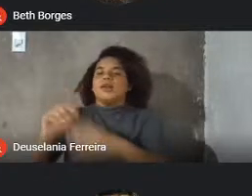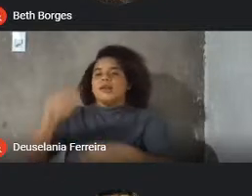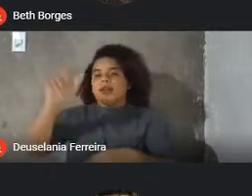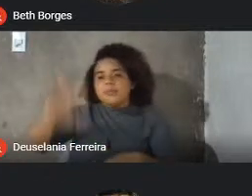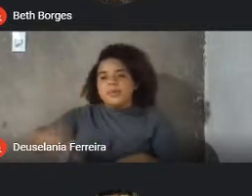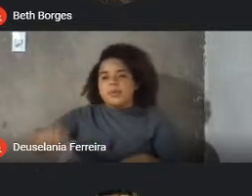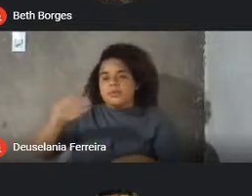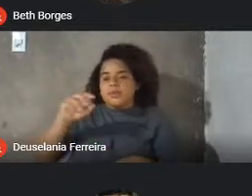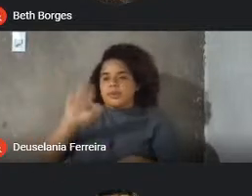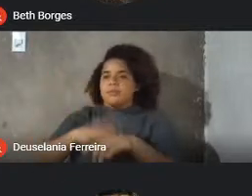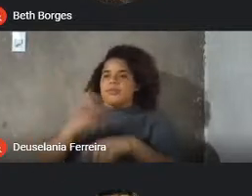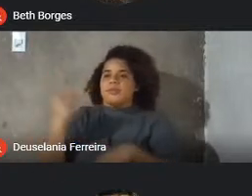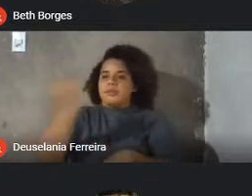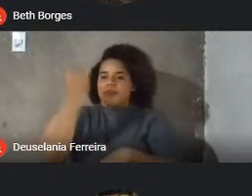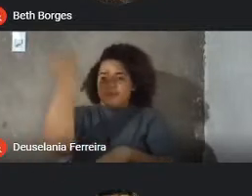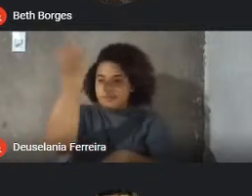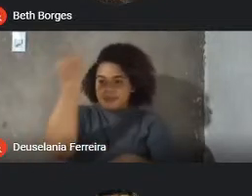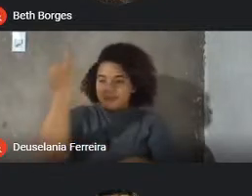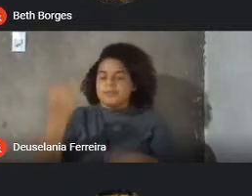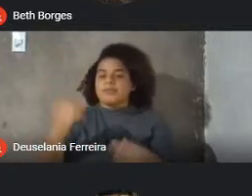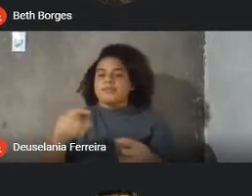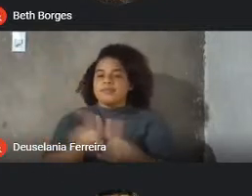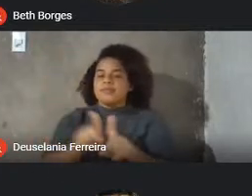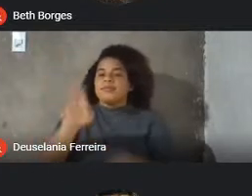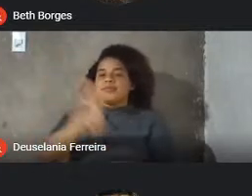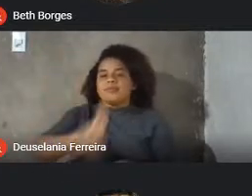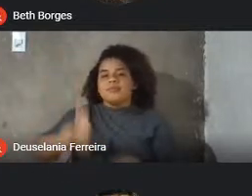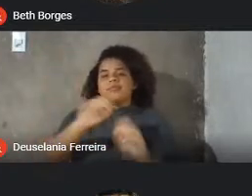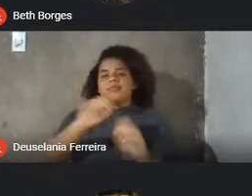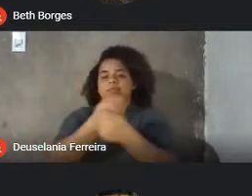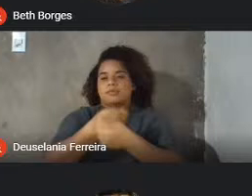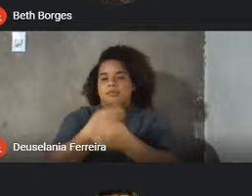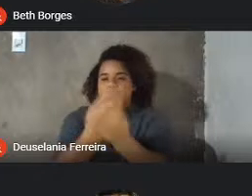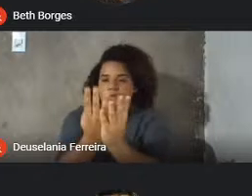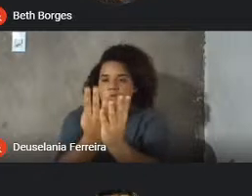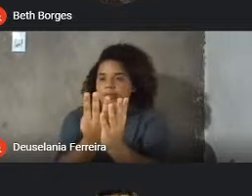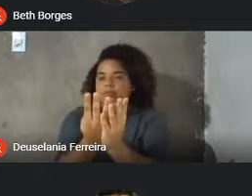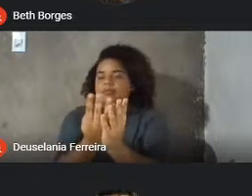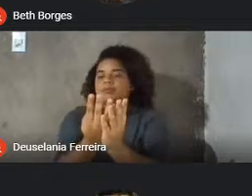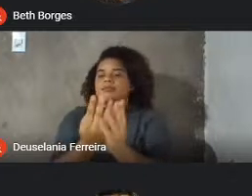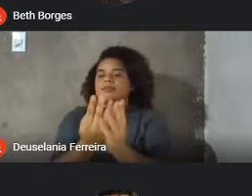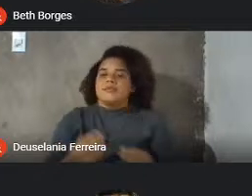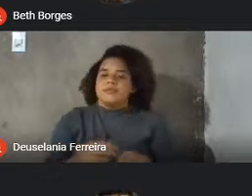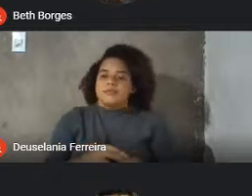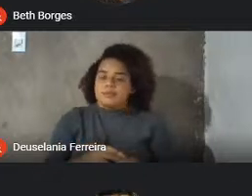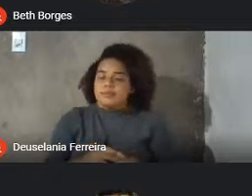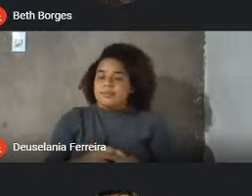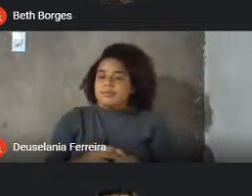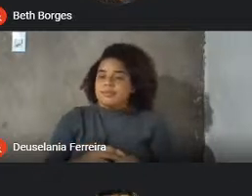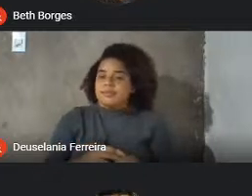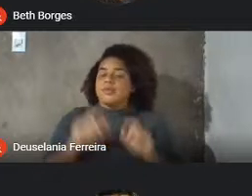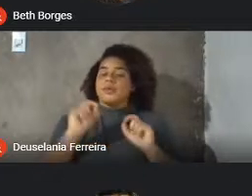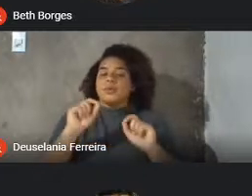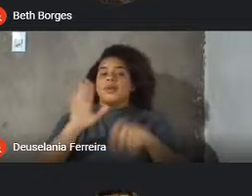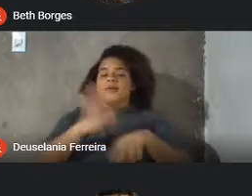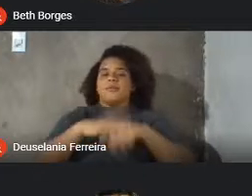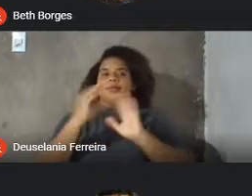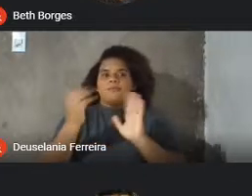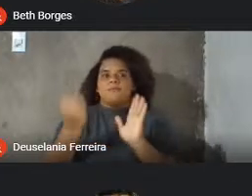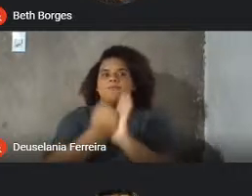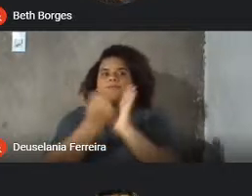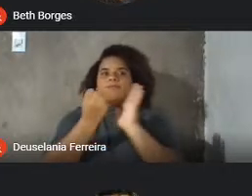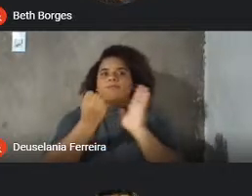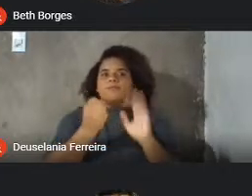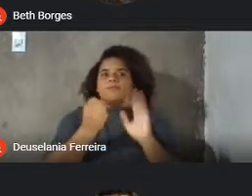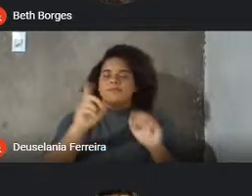E assim, utilizar o baralho. Você pode estar utilizando só isso. O que é o bom desses